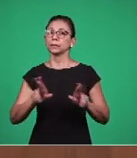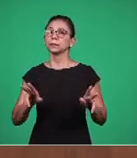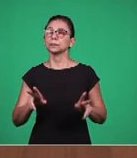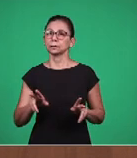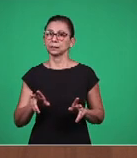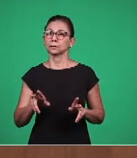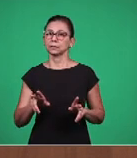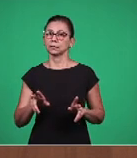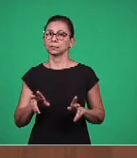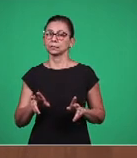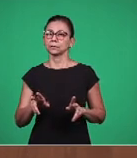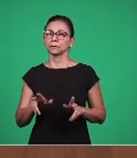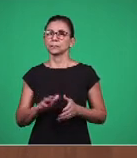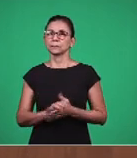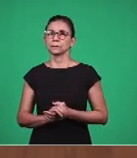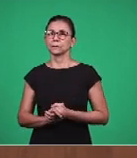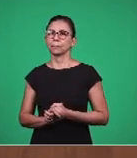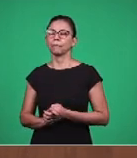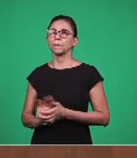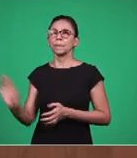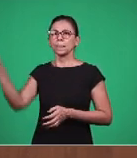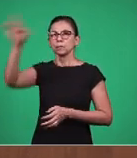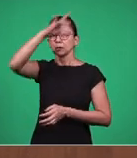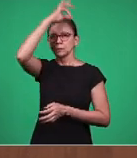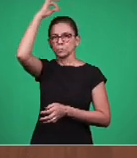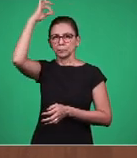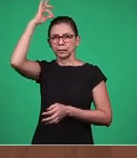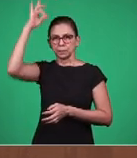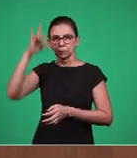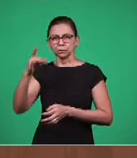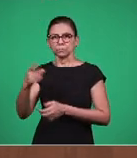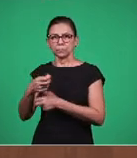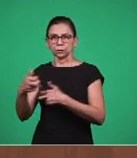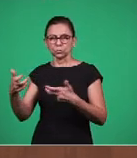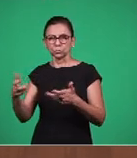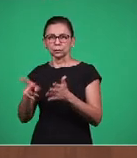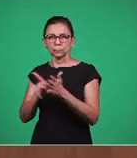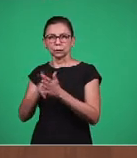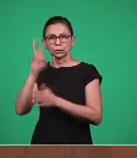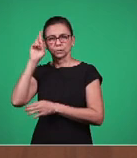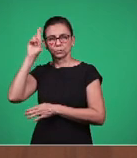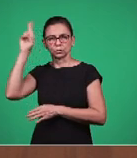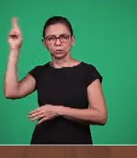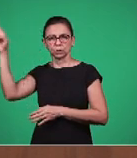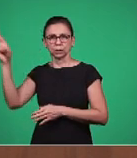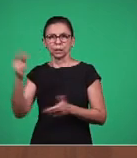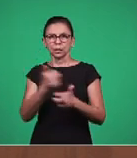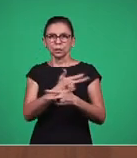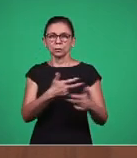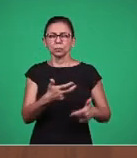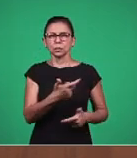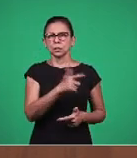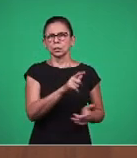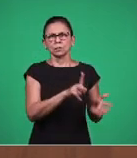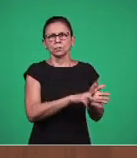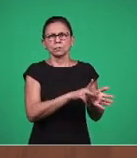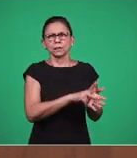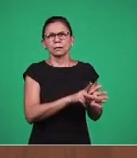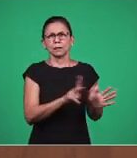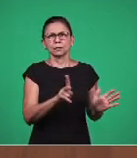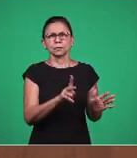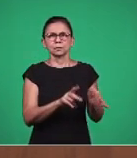do Espírito e que não é do Espírito. A trombeta, aquele instrumento, nós vamos falar sobre eles, sobre esses